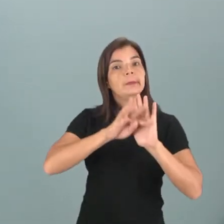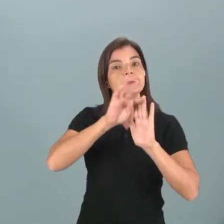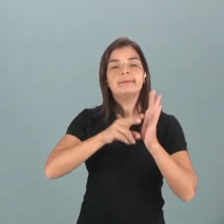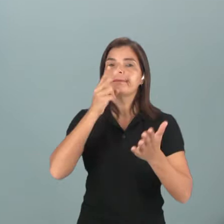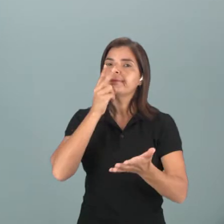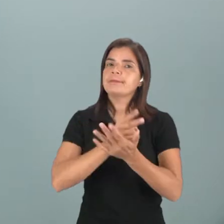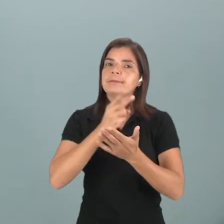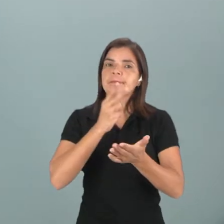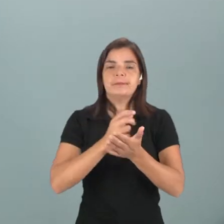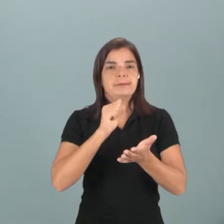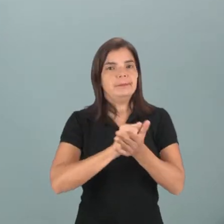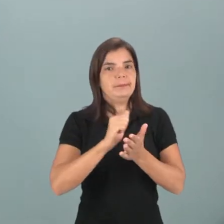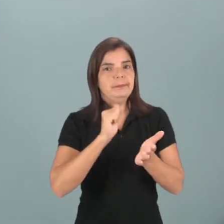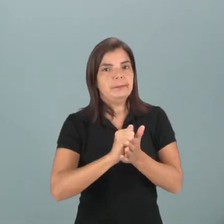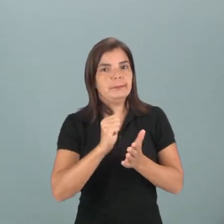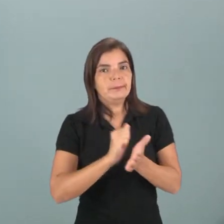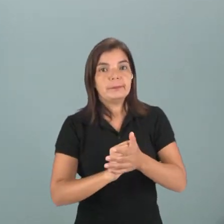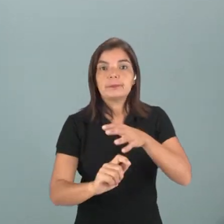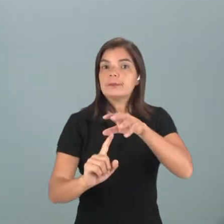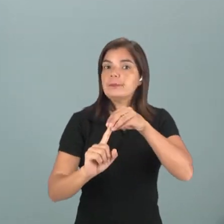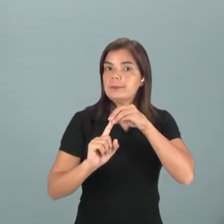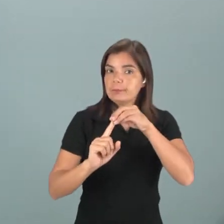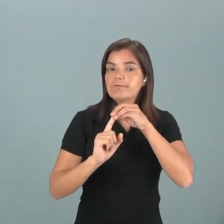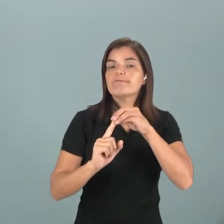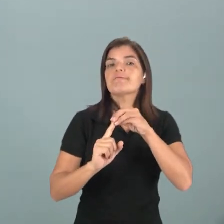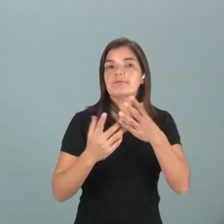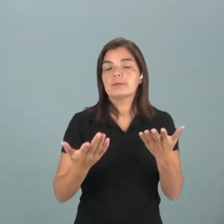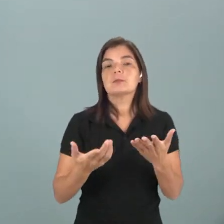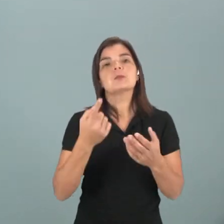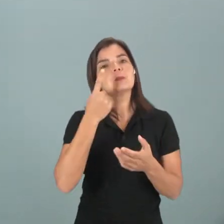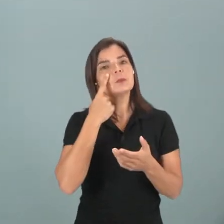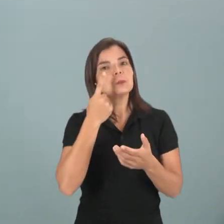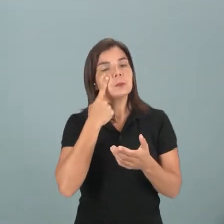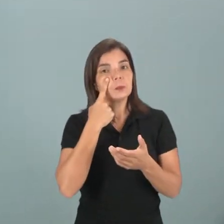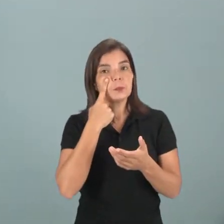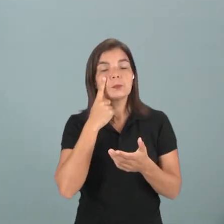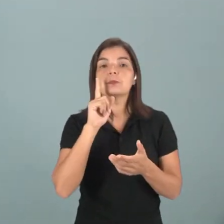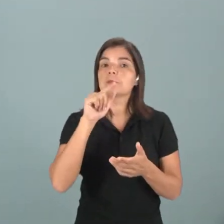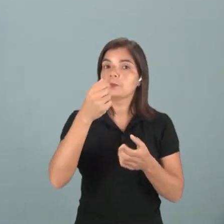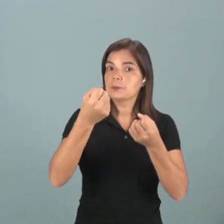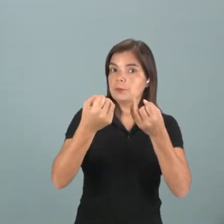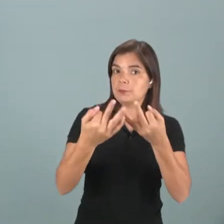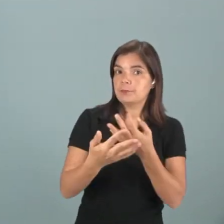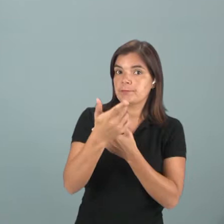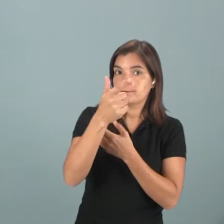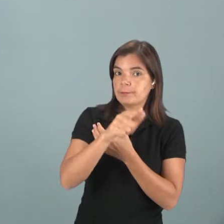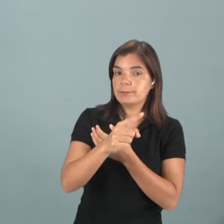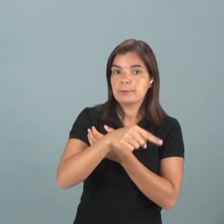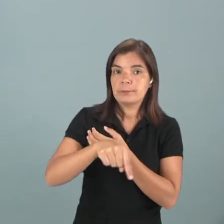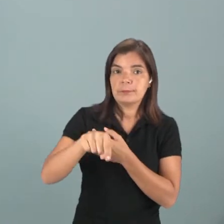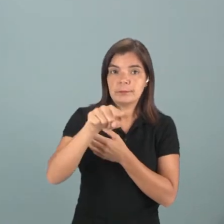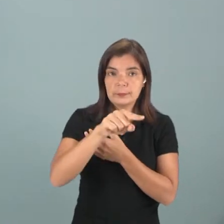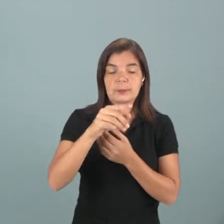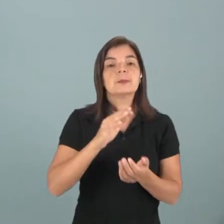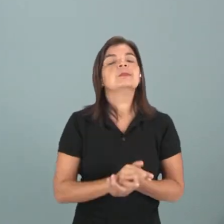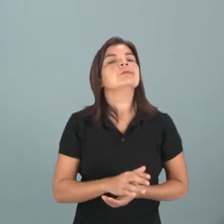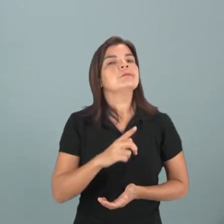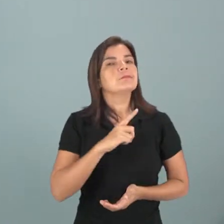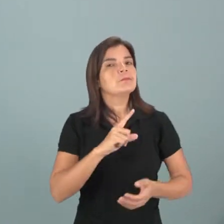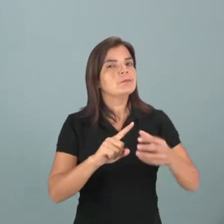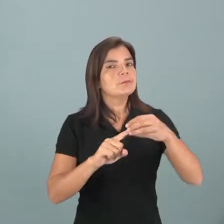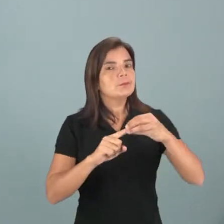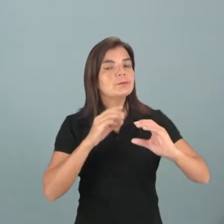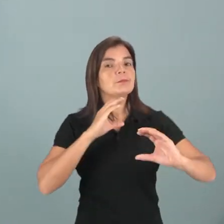é sempre escrito com uma intenção comunicativa. Nós vamos ver adiante, eu vou explicar novamente para vocês que a